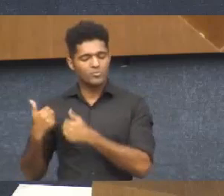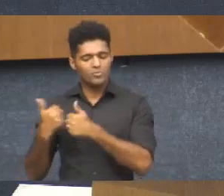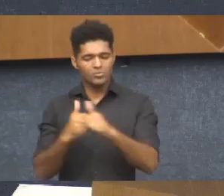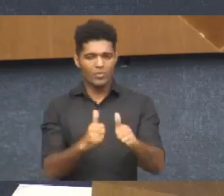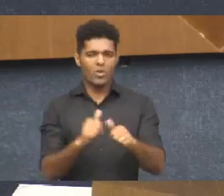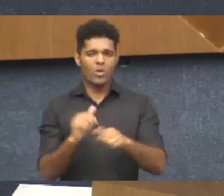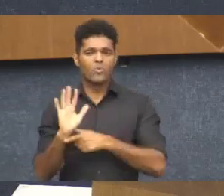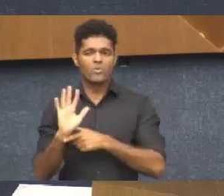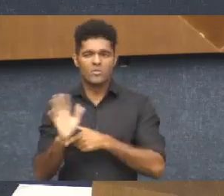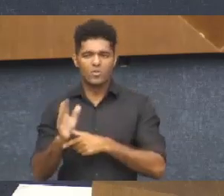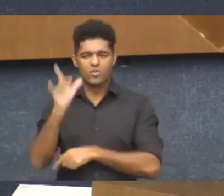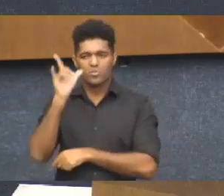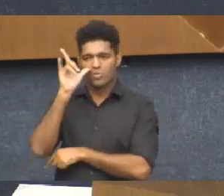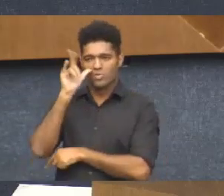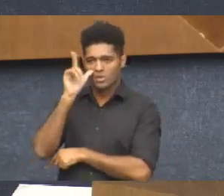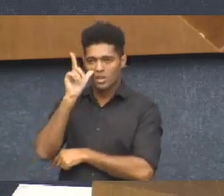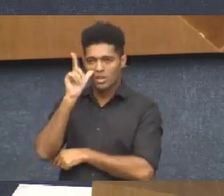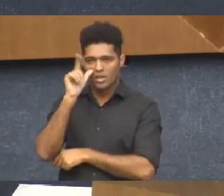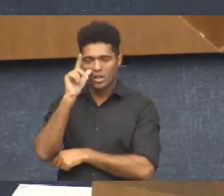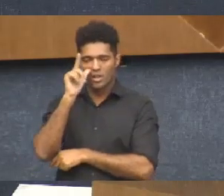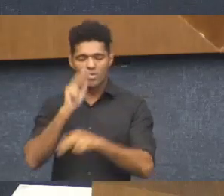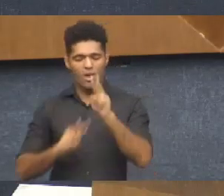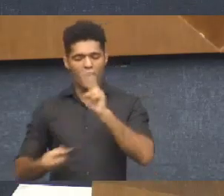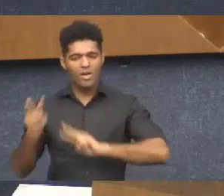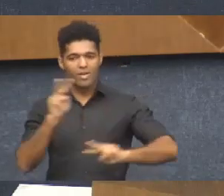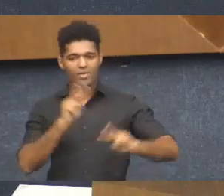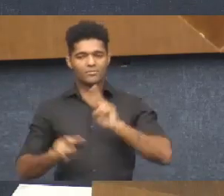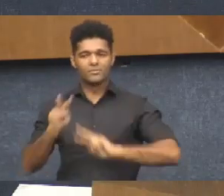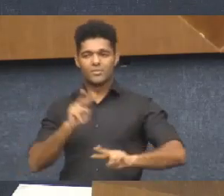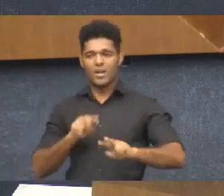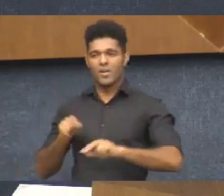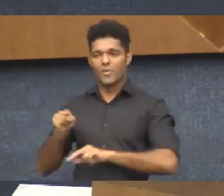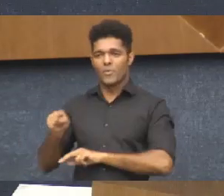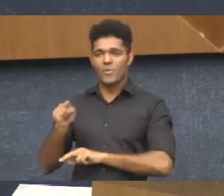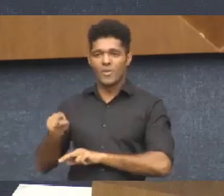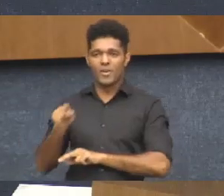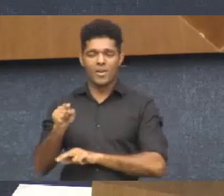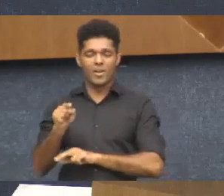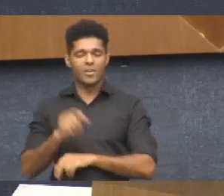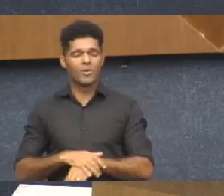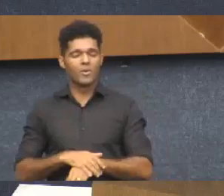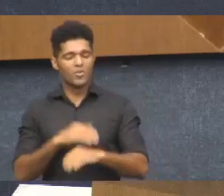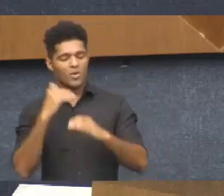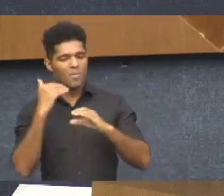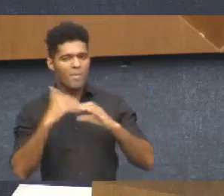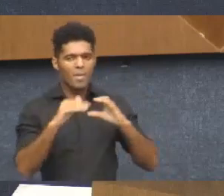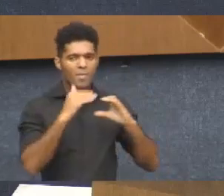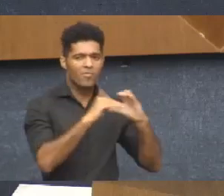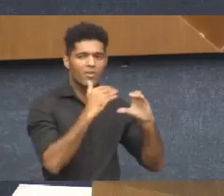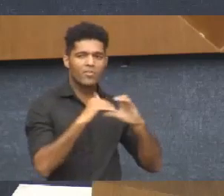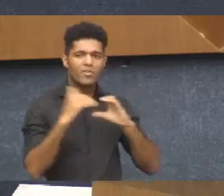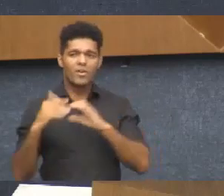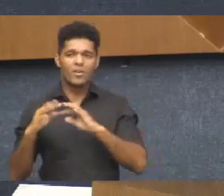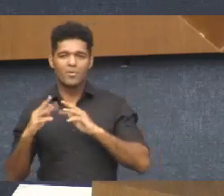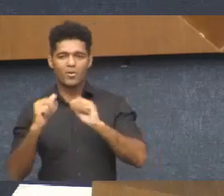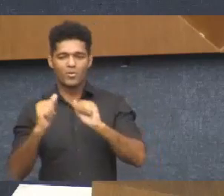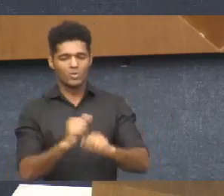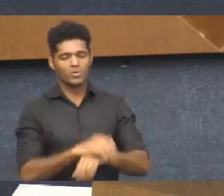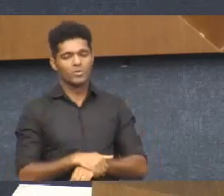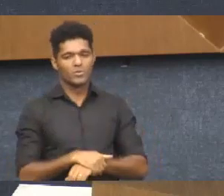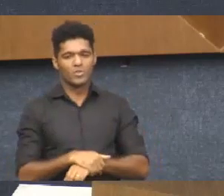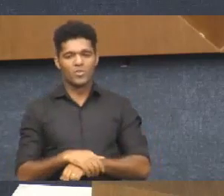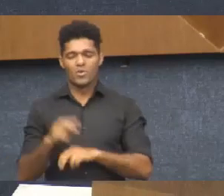pelo Instagram lá e fico vendo o Paulo lá, e às vezes passo de um para o outro e vou vendo os vídeos, tudo que ele